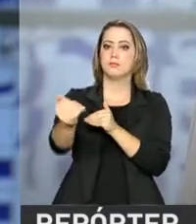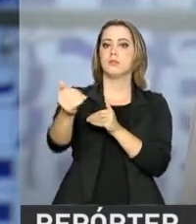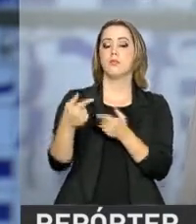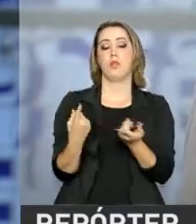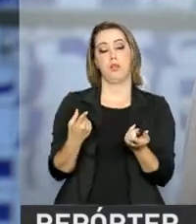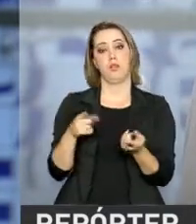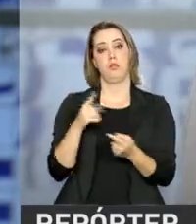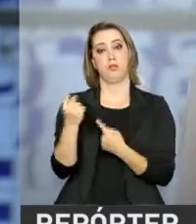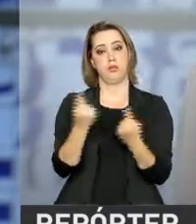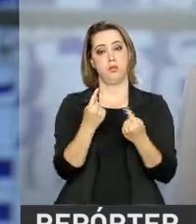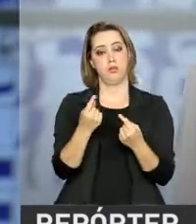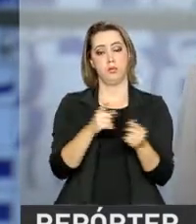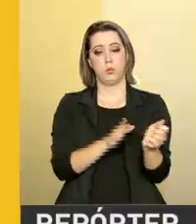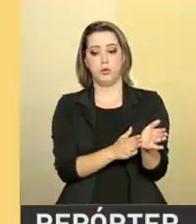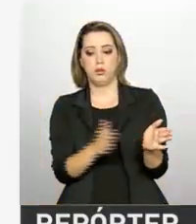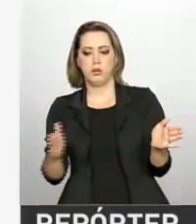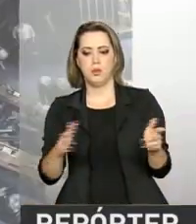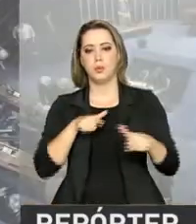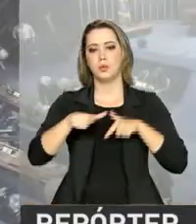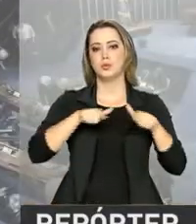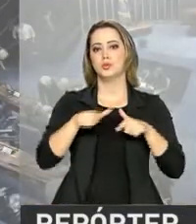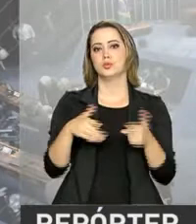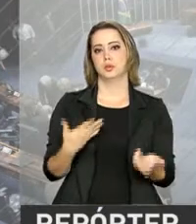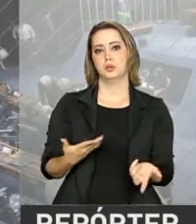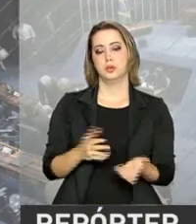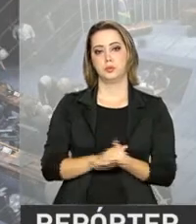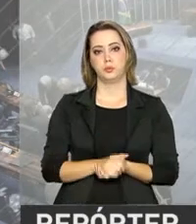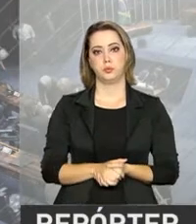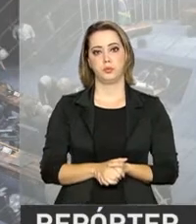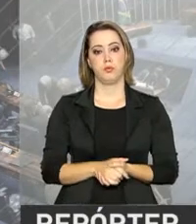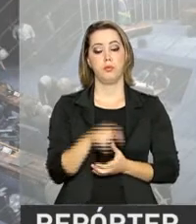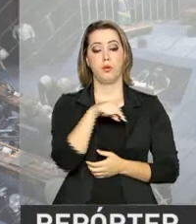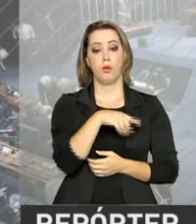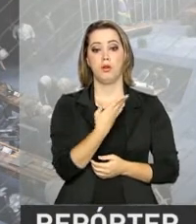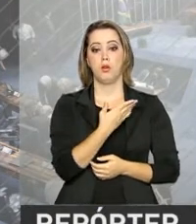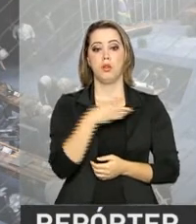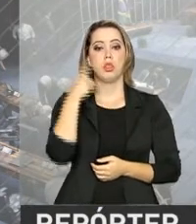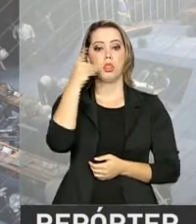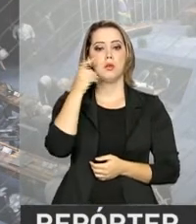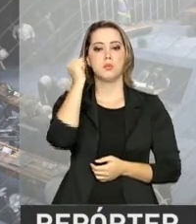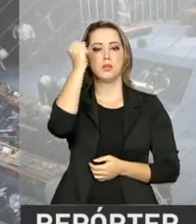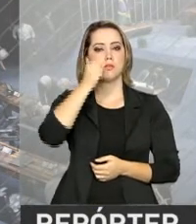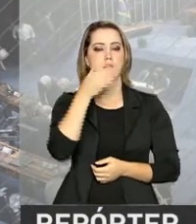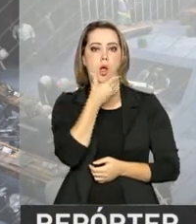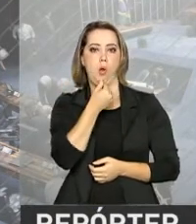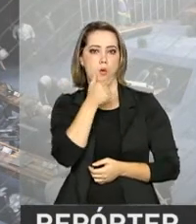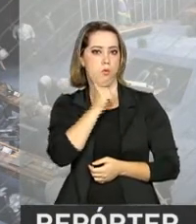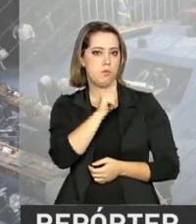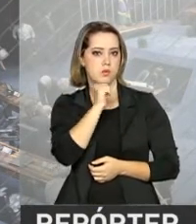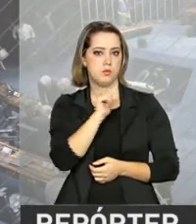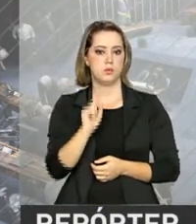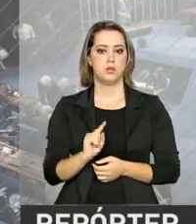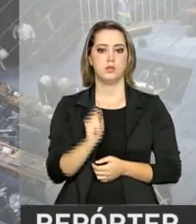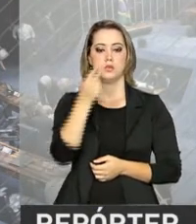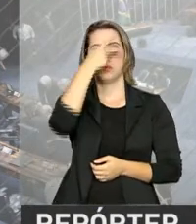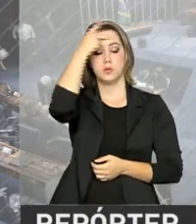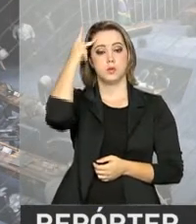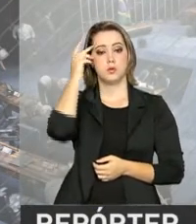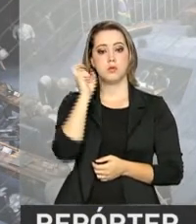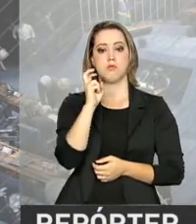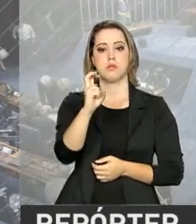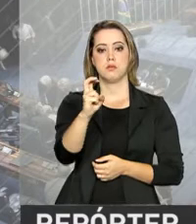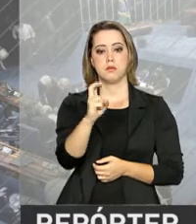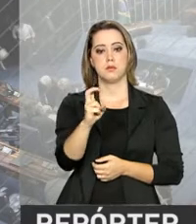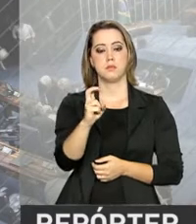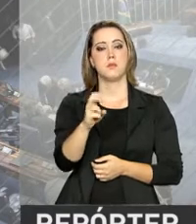mandato exercido por eles o plano vale para deputados e senadores homens e mulheres se um parlamentar por exemplo teve